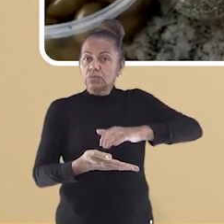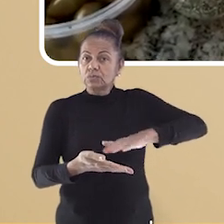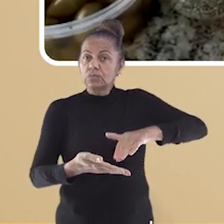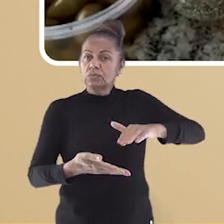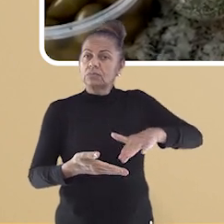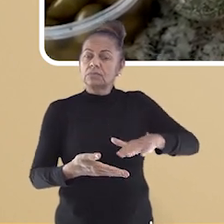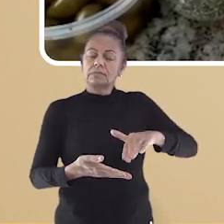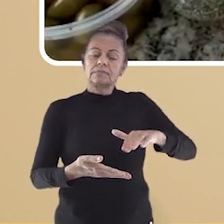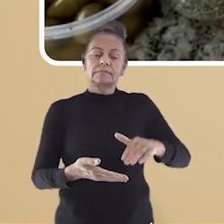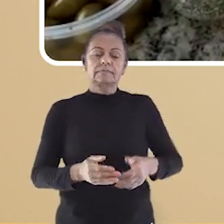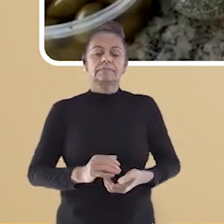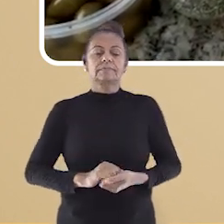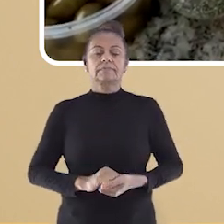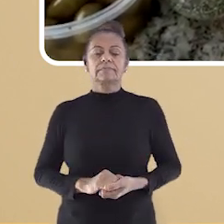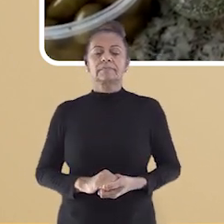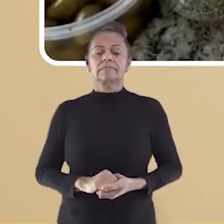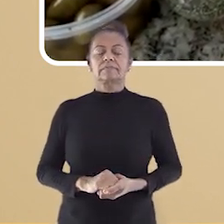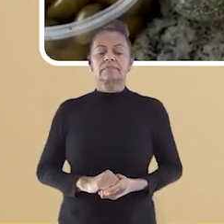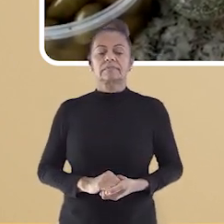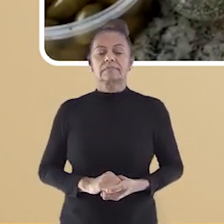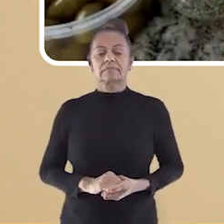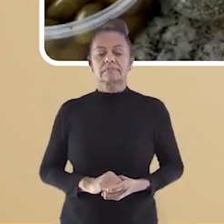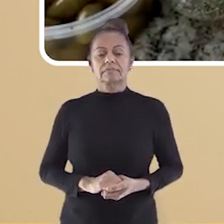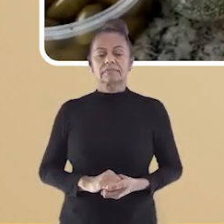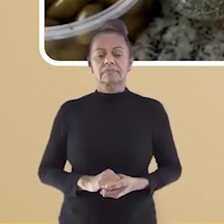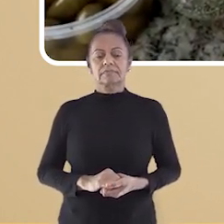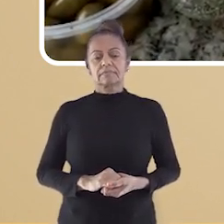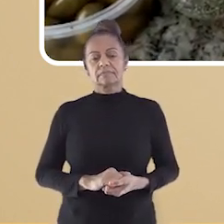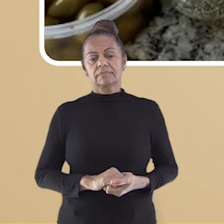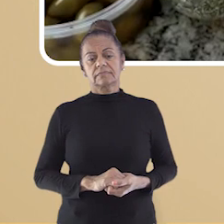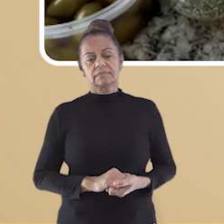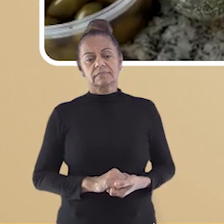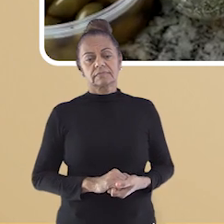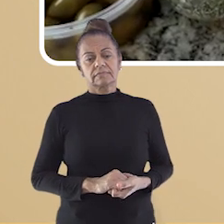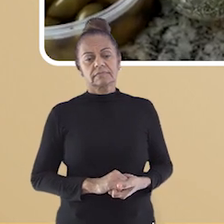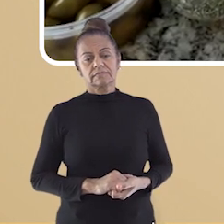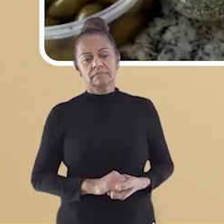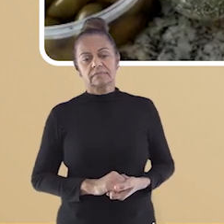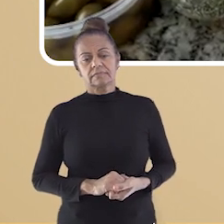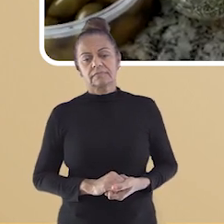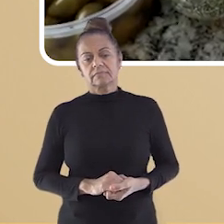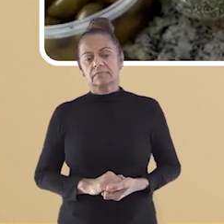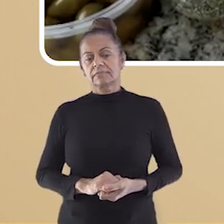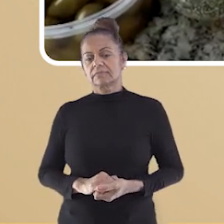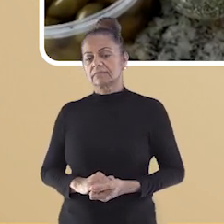nós colocamos sobre o pó. Temos que espalhar bem sobre